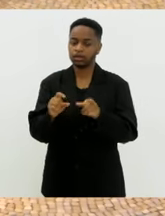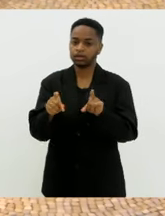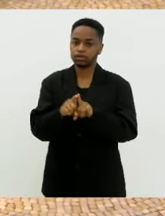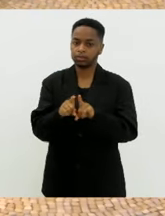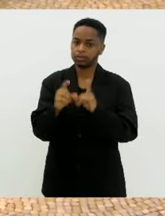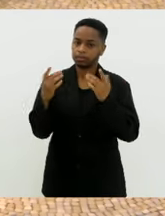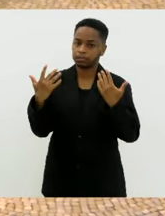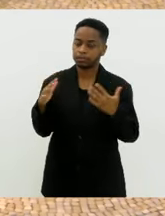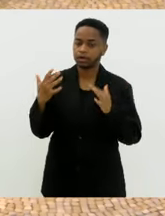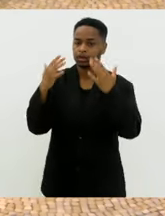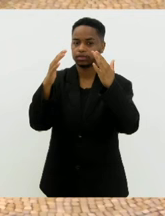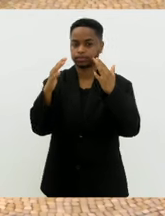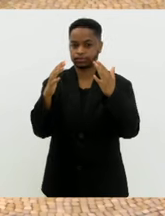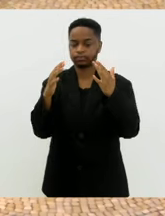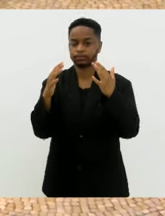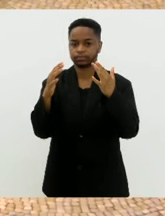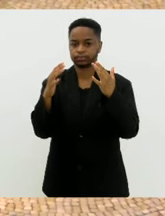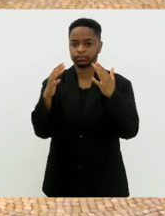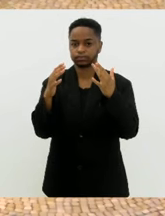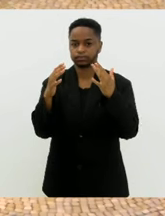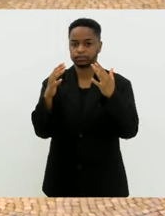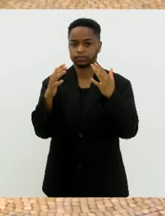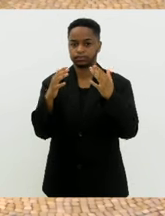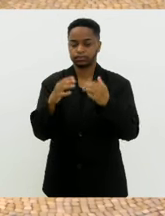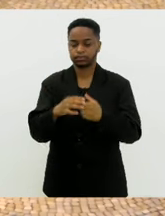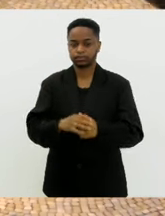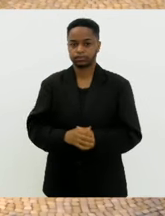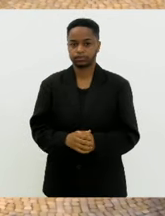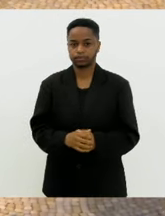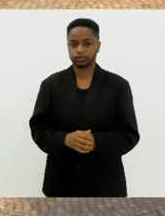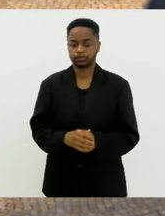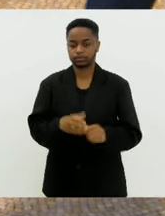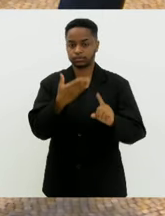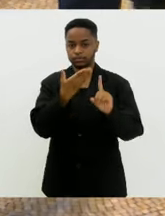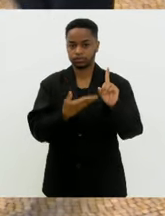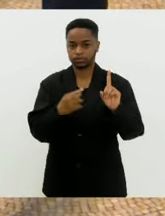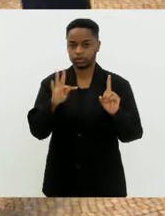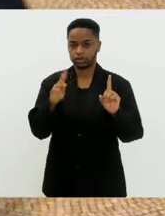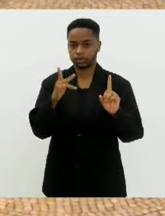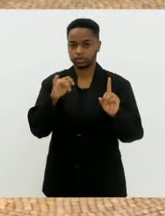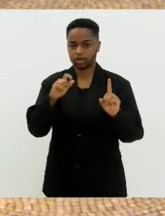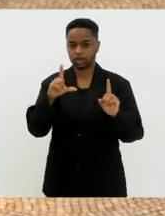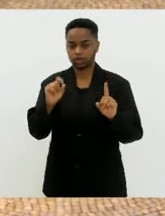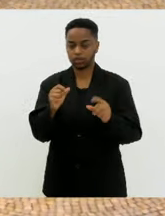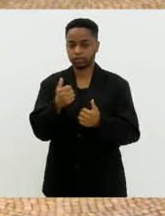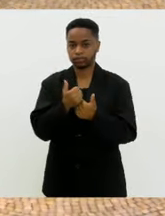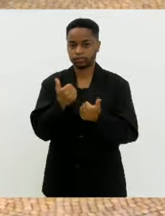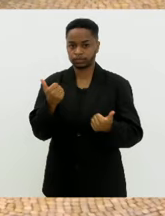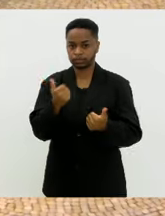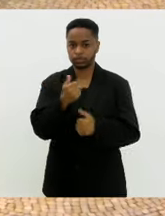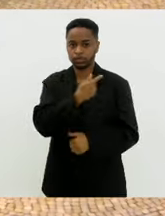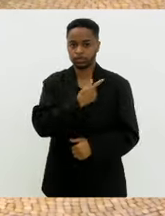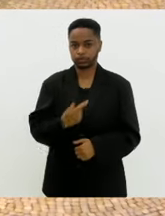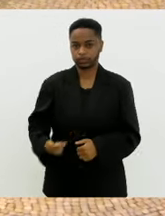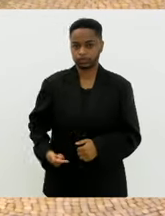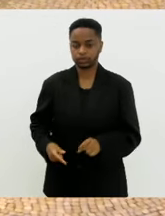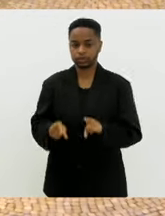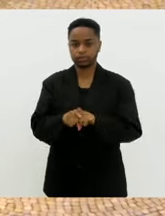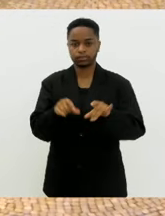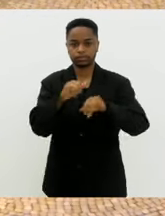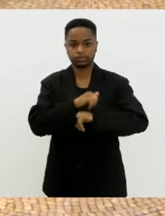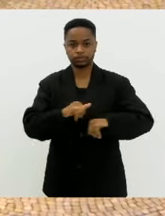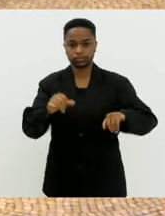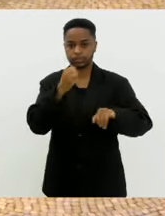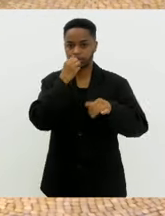parabenizando o Tiago Pampolha, nosso vice-governador, dando a ele boas-vindas